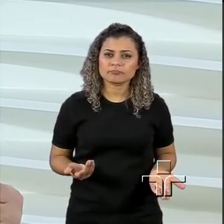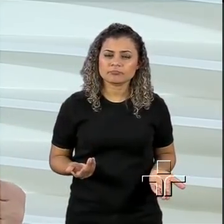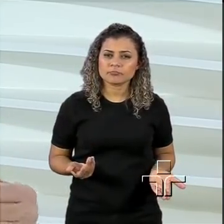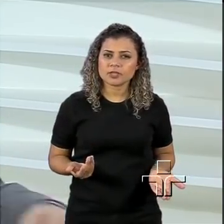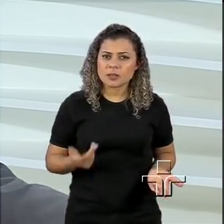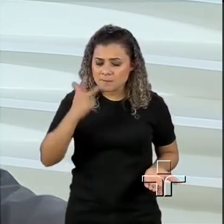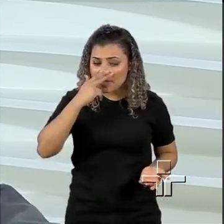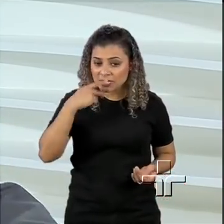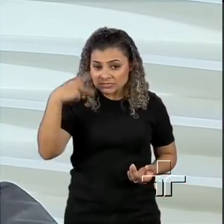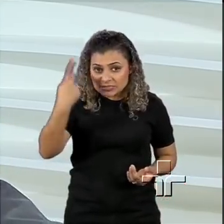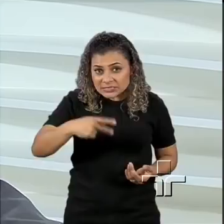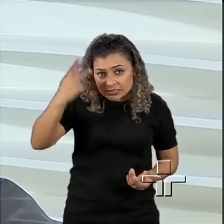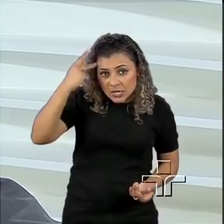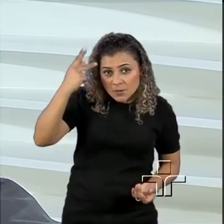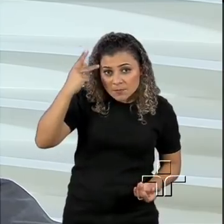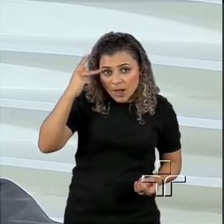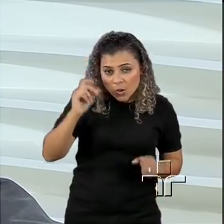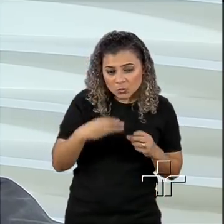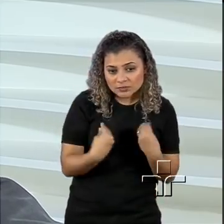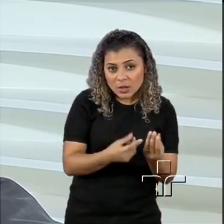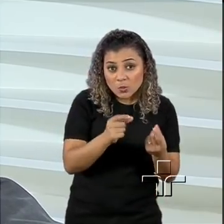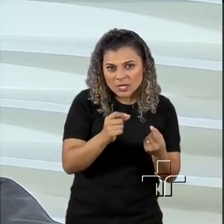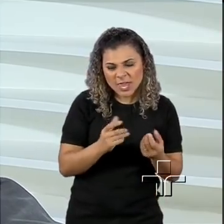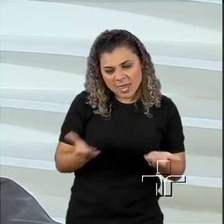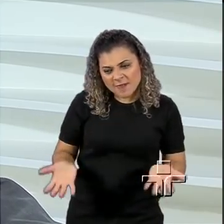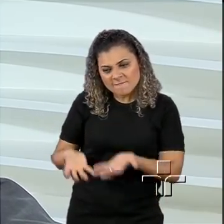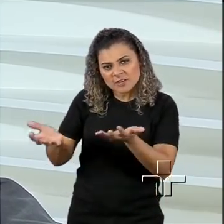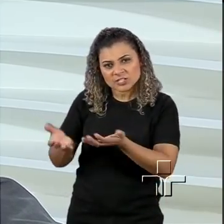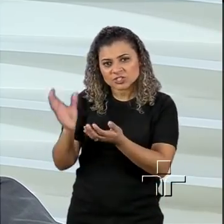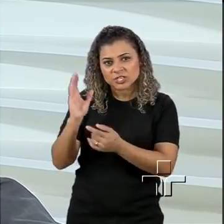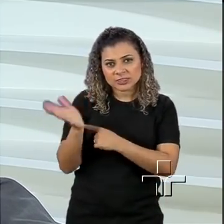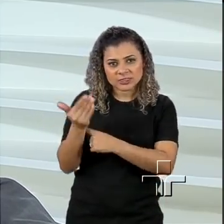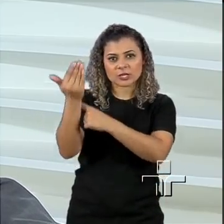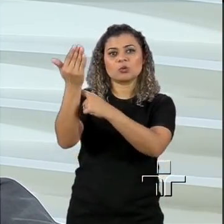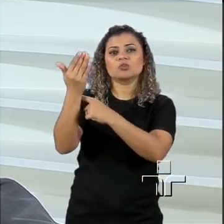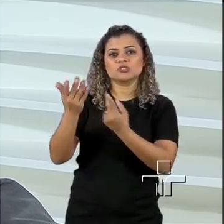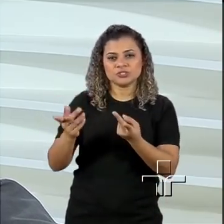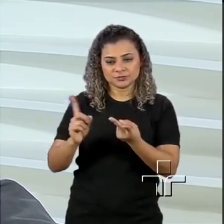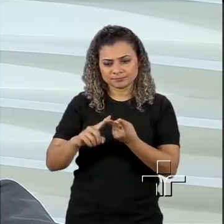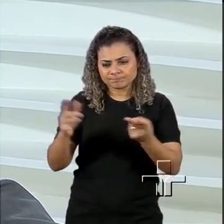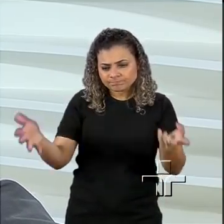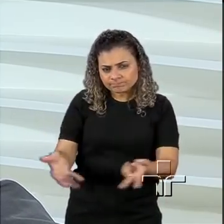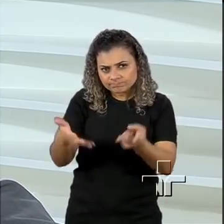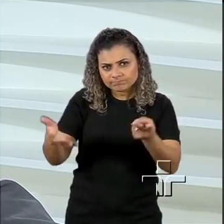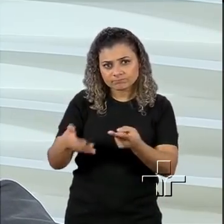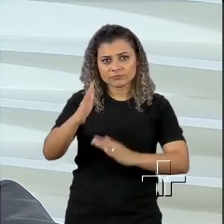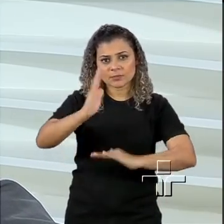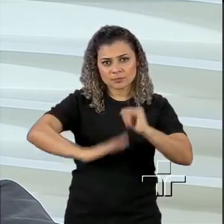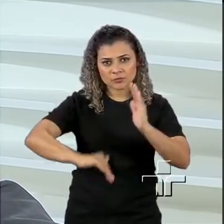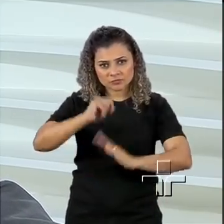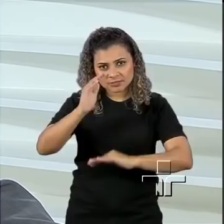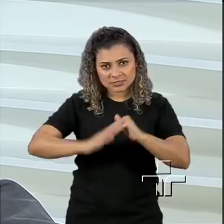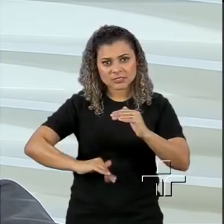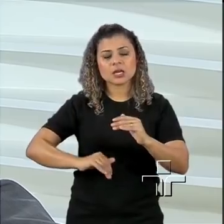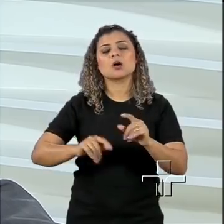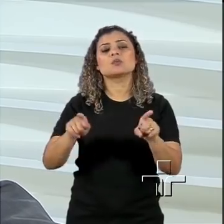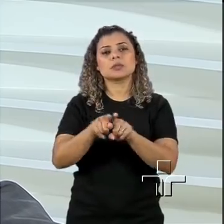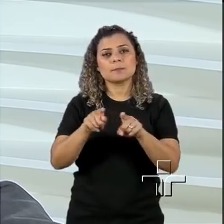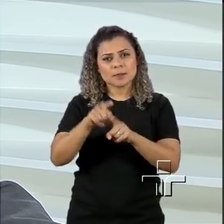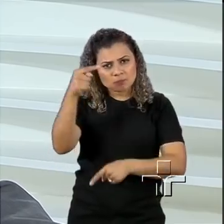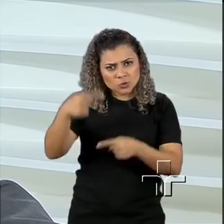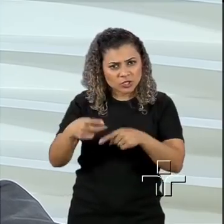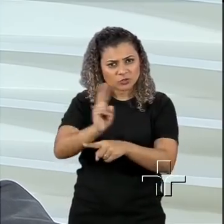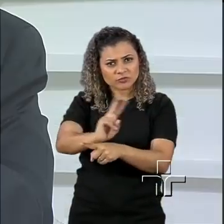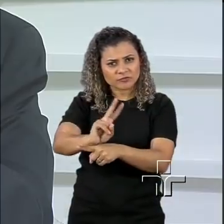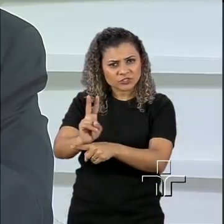me garantem, se a gente investir em tecnologia, ou seja, inteligência, se investir na capacidade profissional das pessoas, respaldo político para fiscalizar